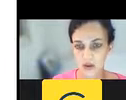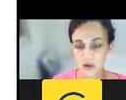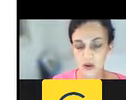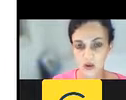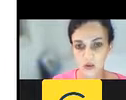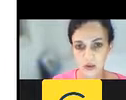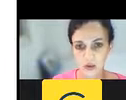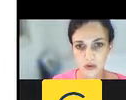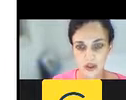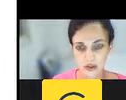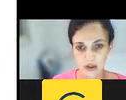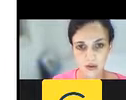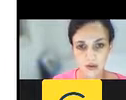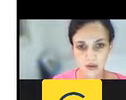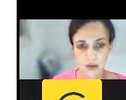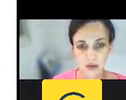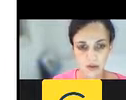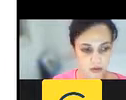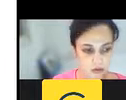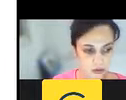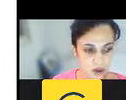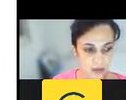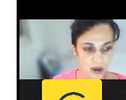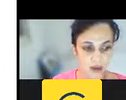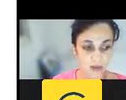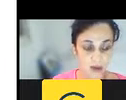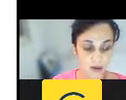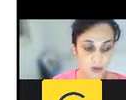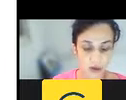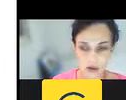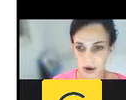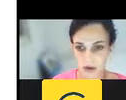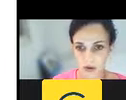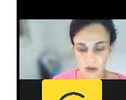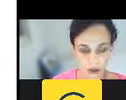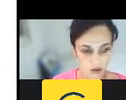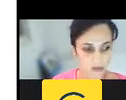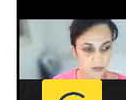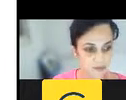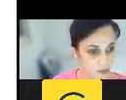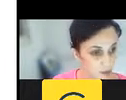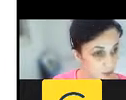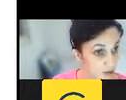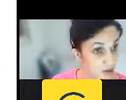desse currículo novo que está sendo estabelecido, principalmente para o ensino médio, né?